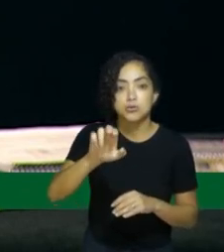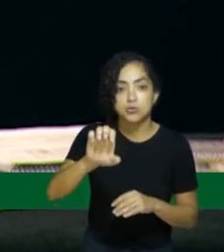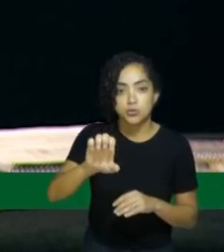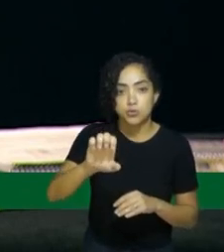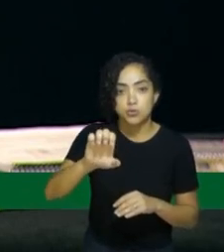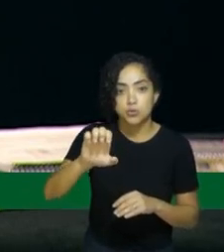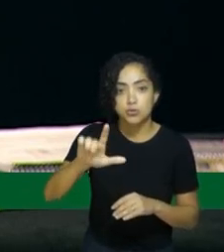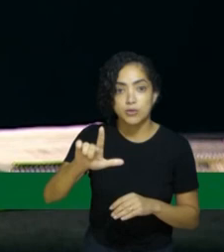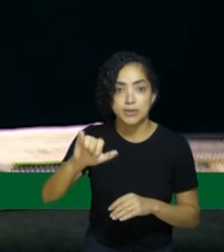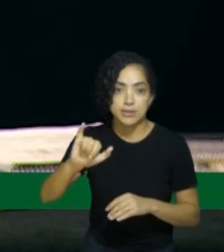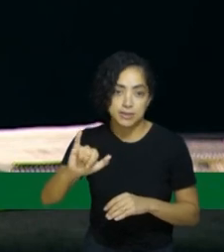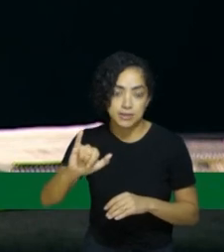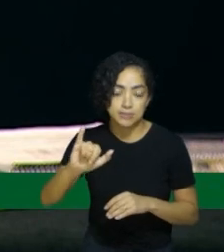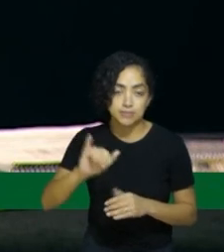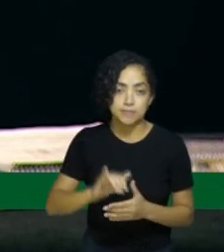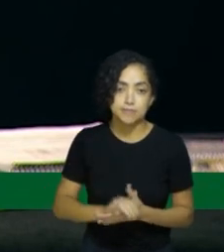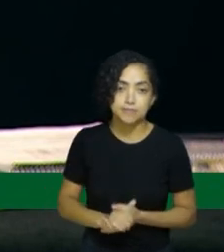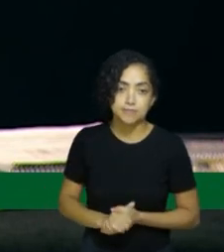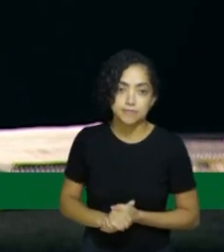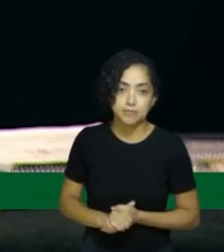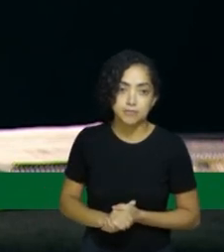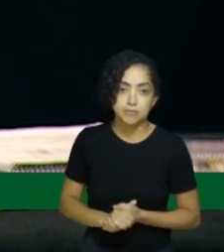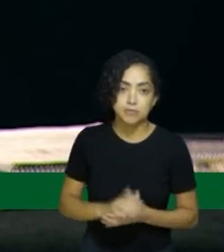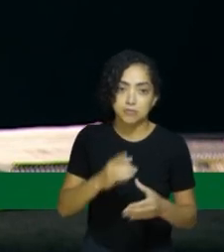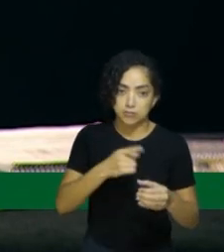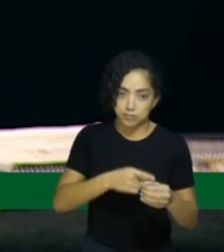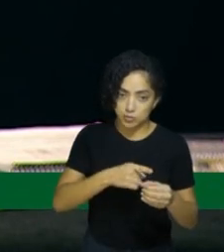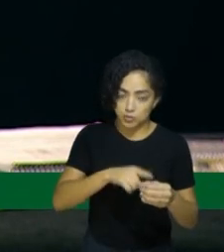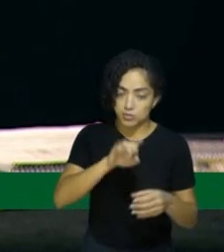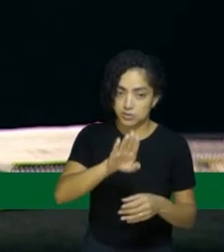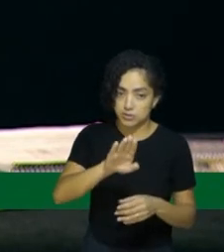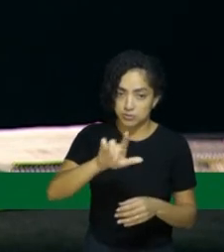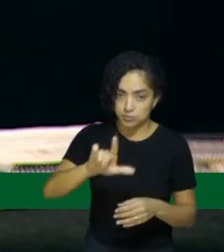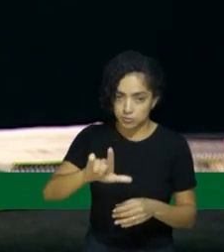Robert cristofolini município de